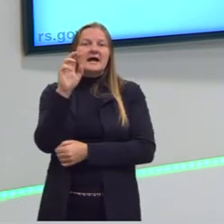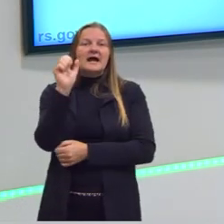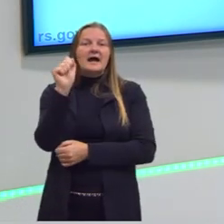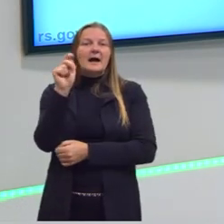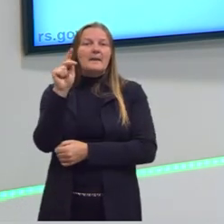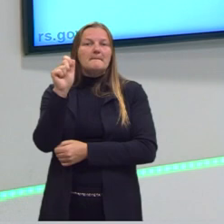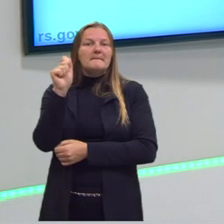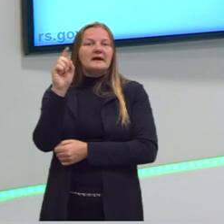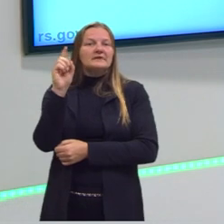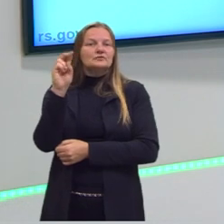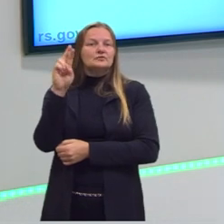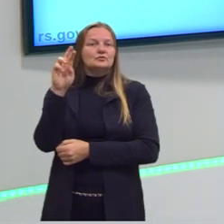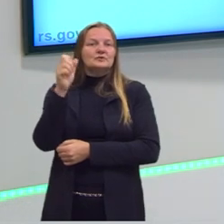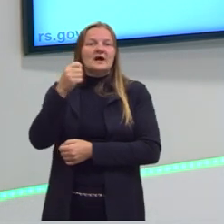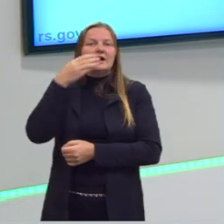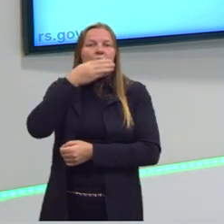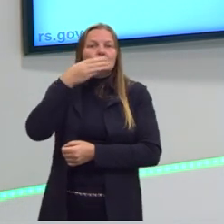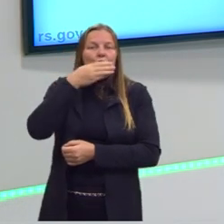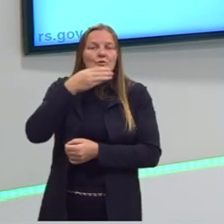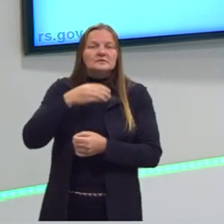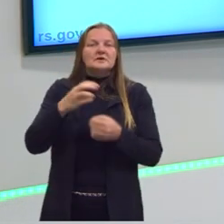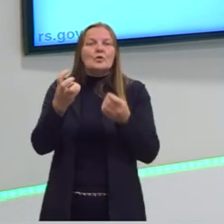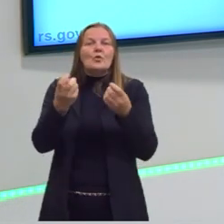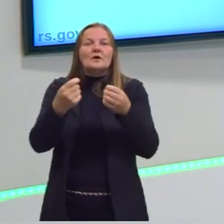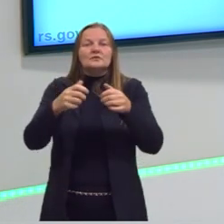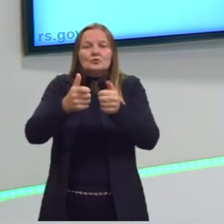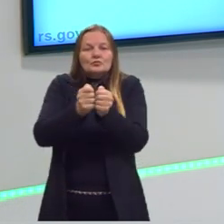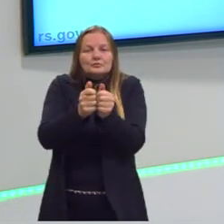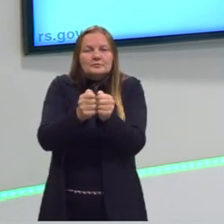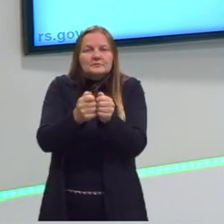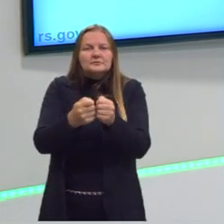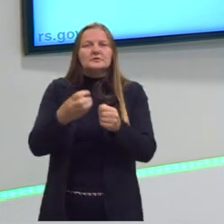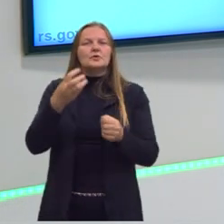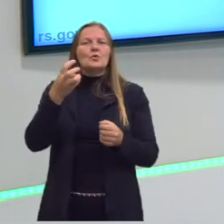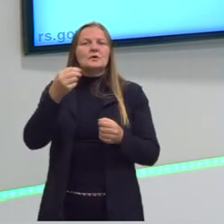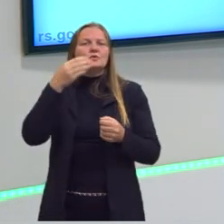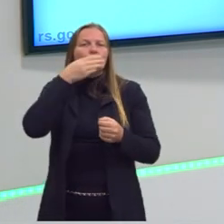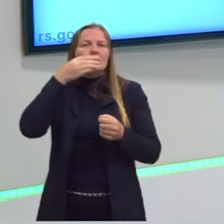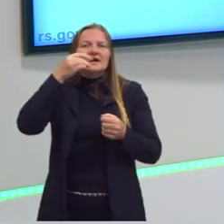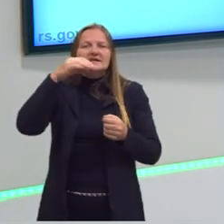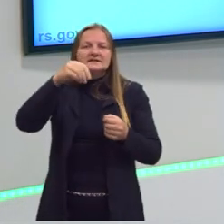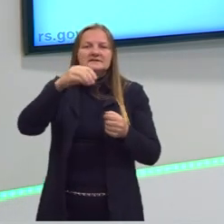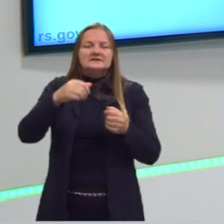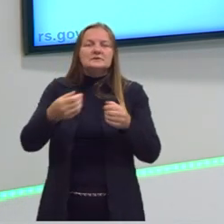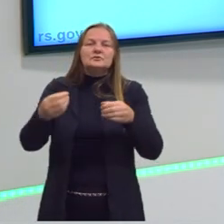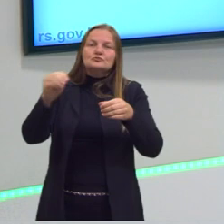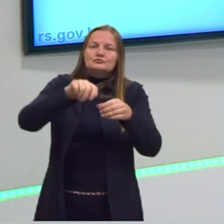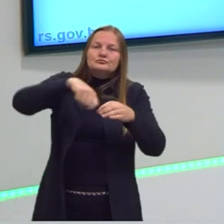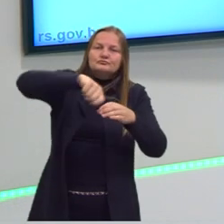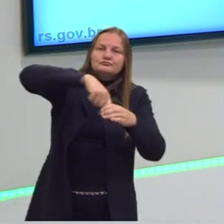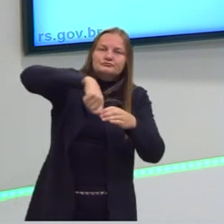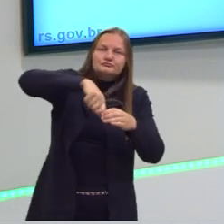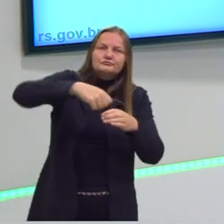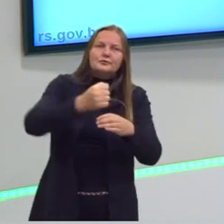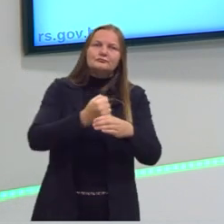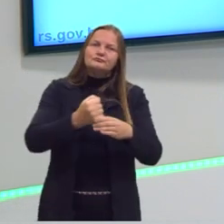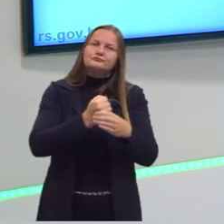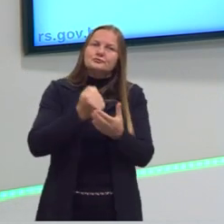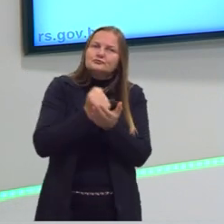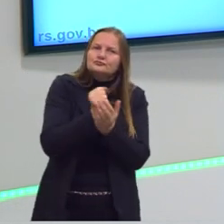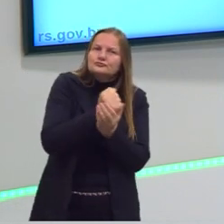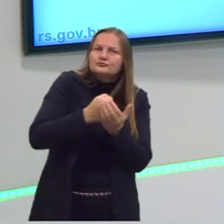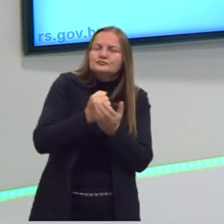Rapadura e o preciso saber quanto de amendoim de açúcar na de glicose eu preciso para